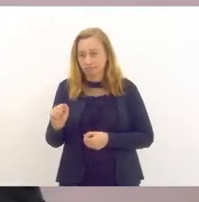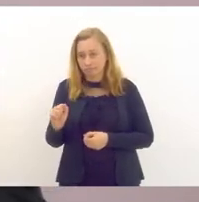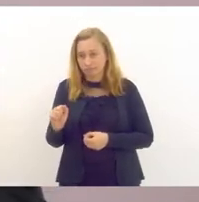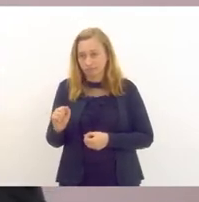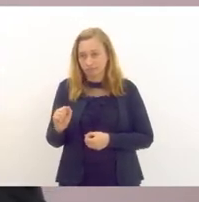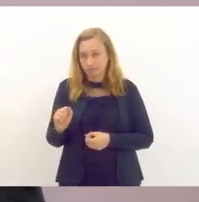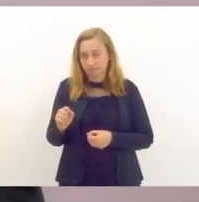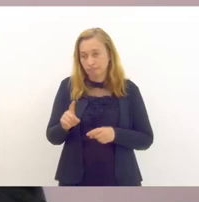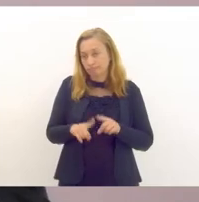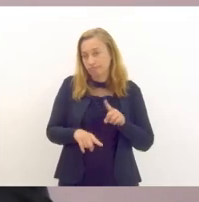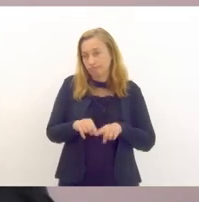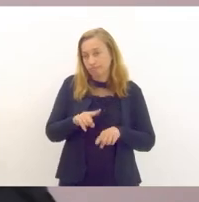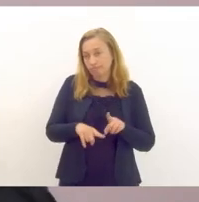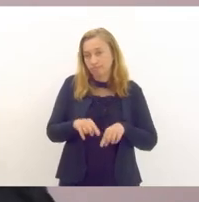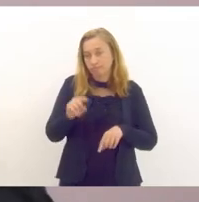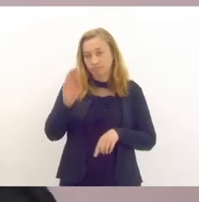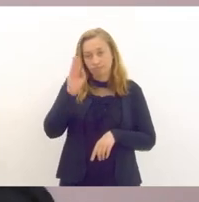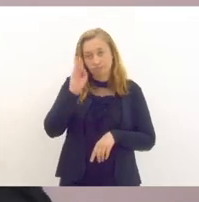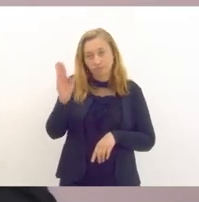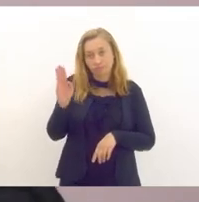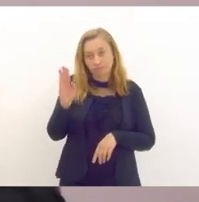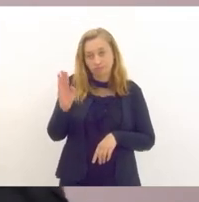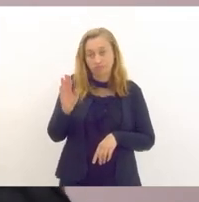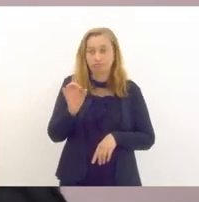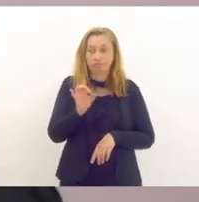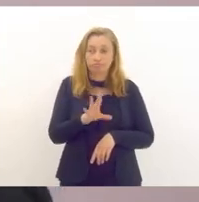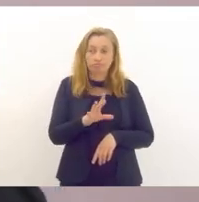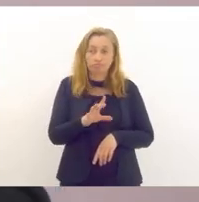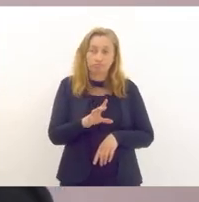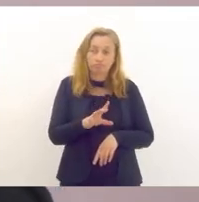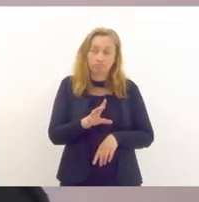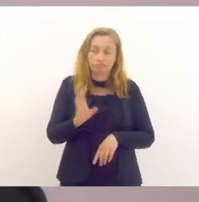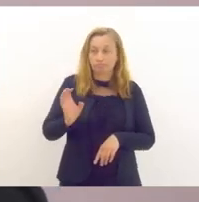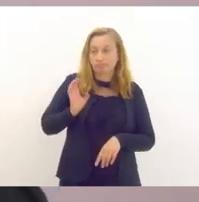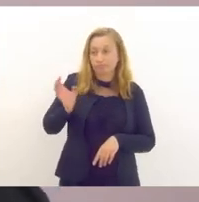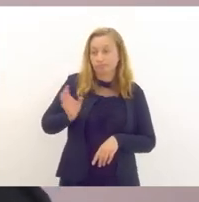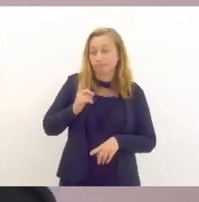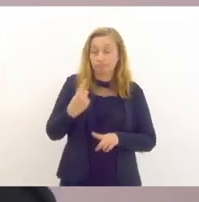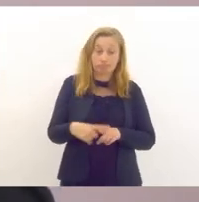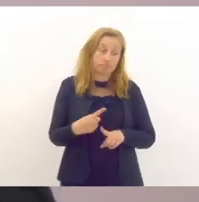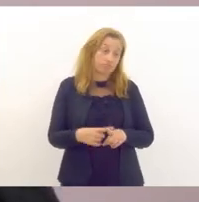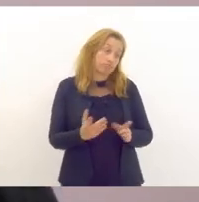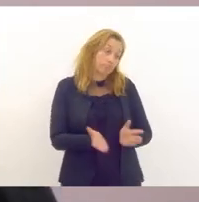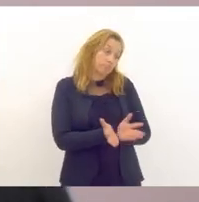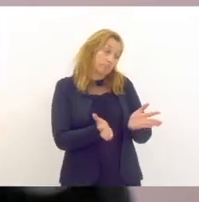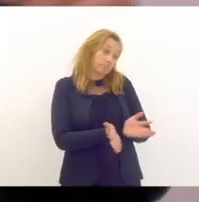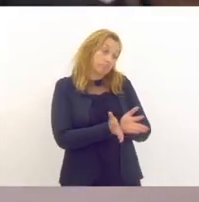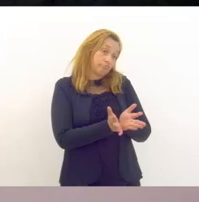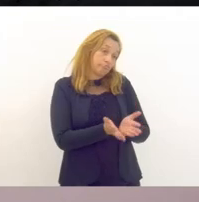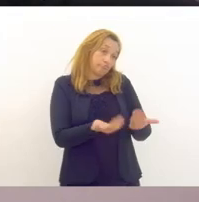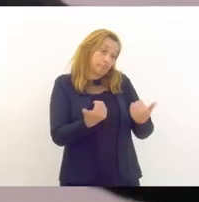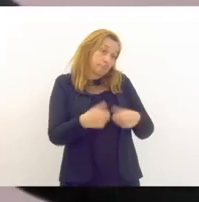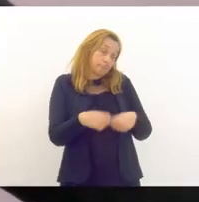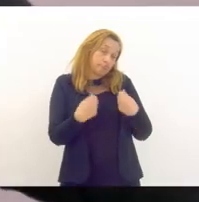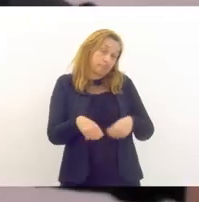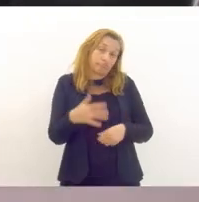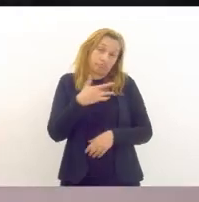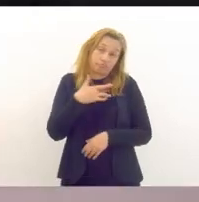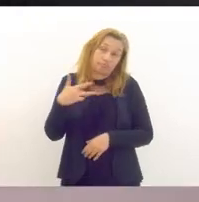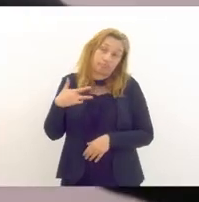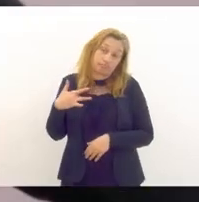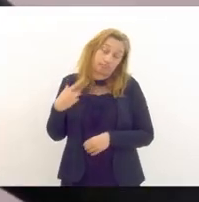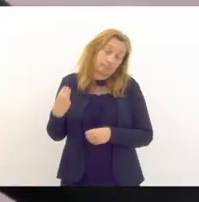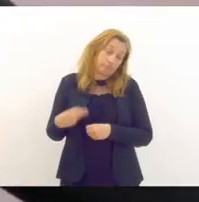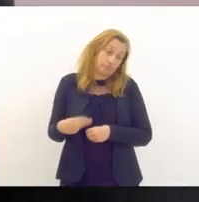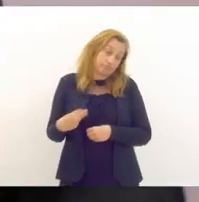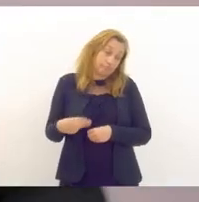essencial só se for para classe média classe alta porque por cidadão que precisa lá da saúde no município